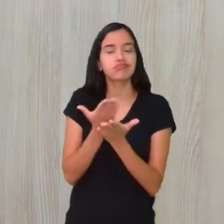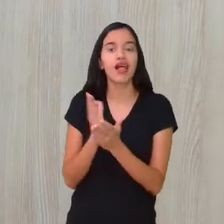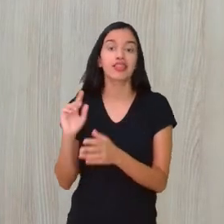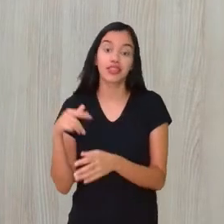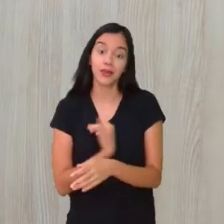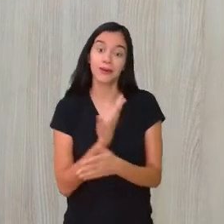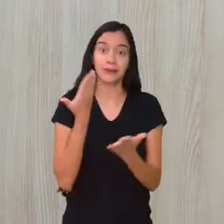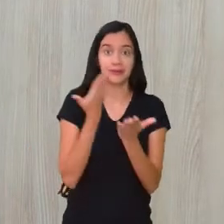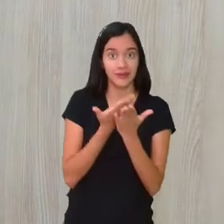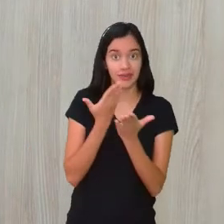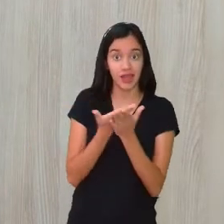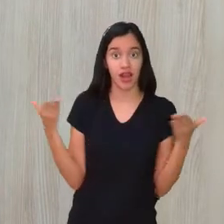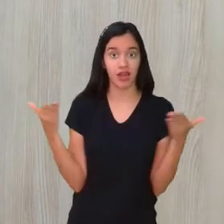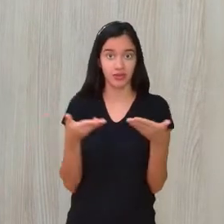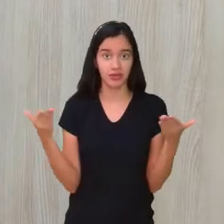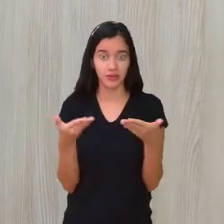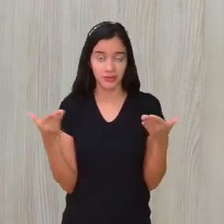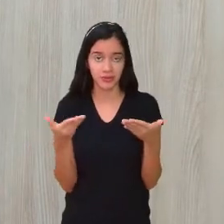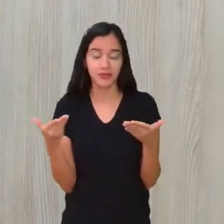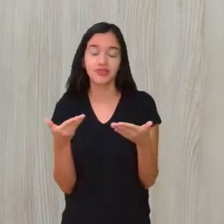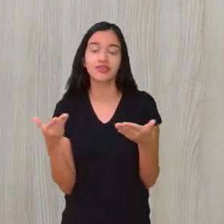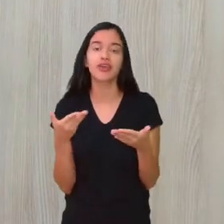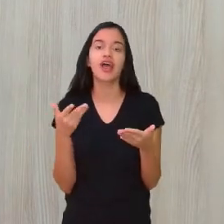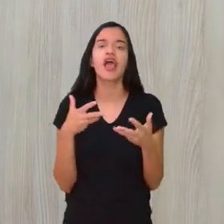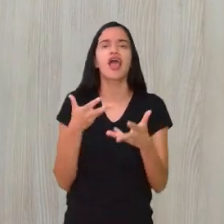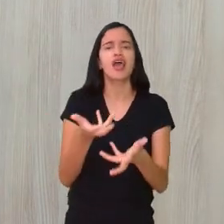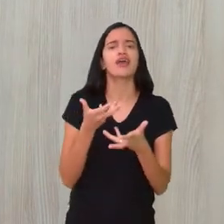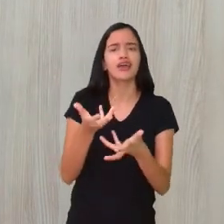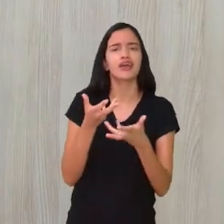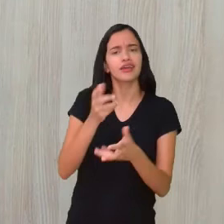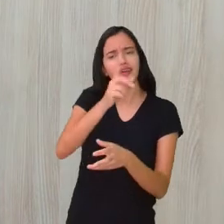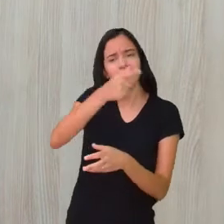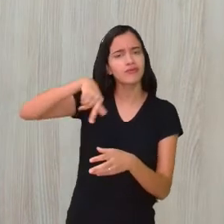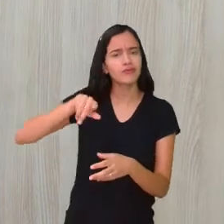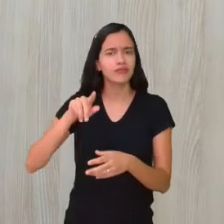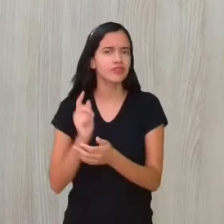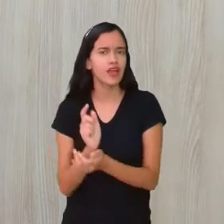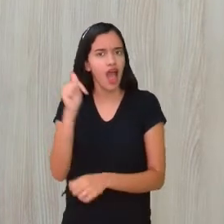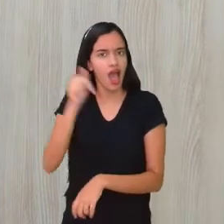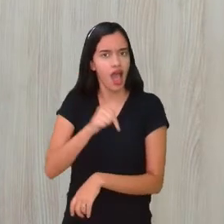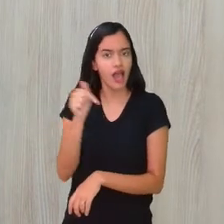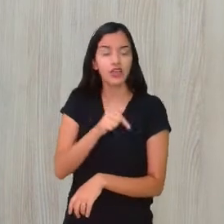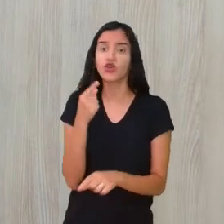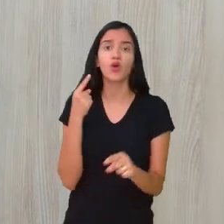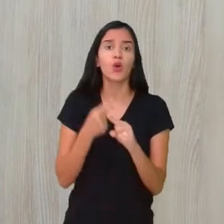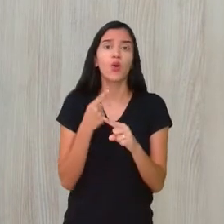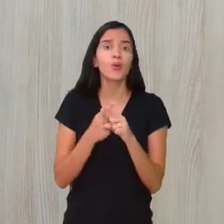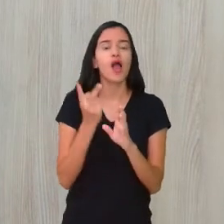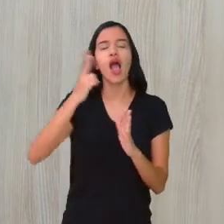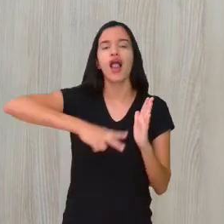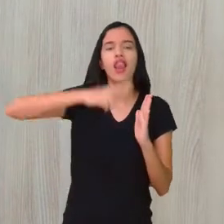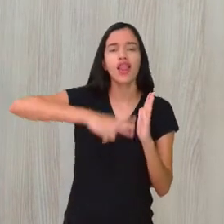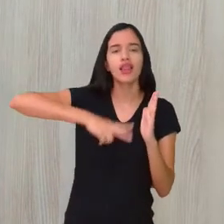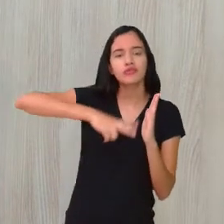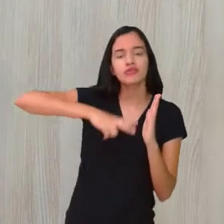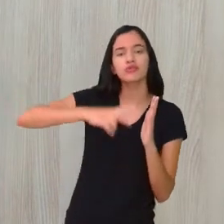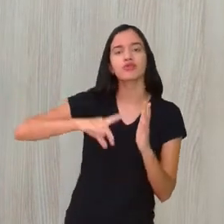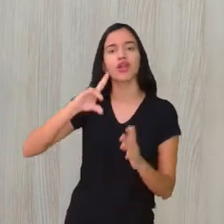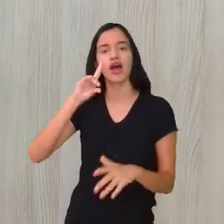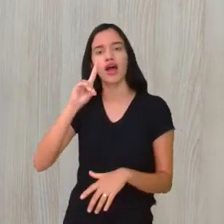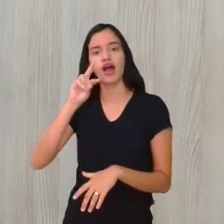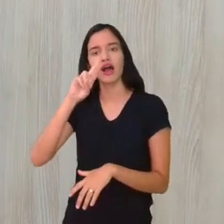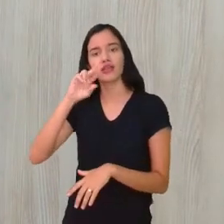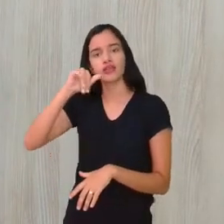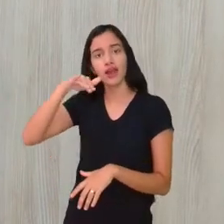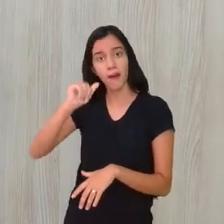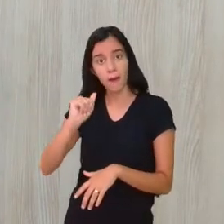nossa aula de hoje. E quero vocês aqui, porque uma leitura dramática vocês podem,